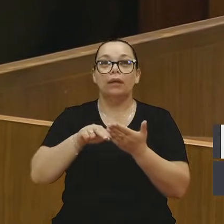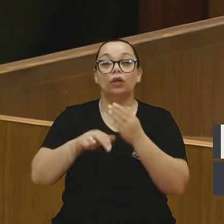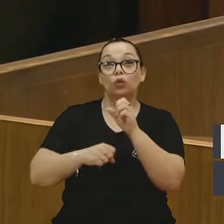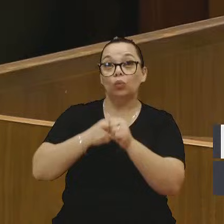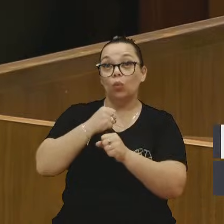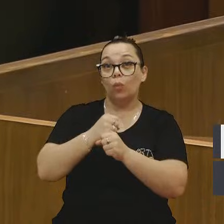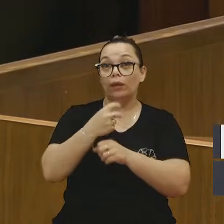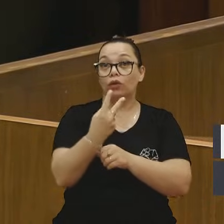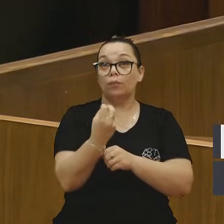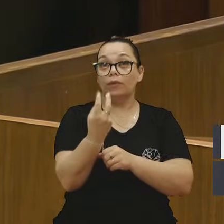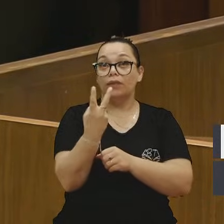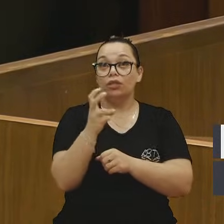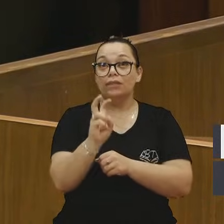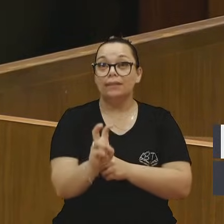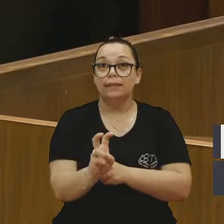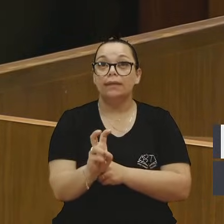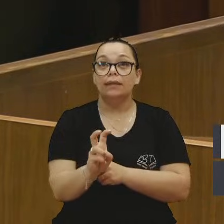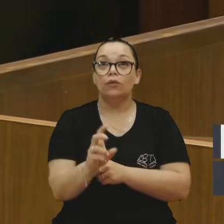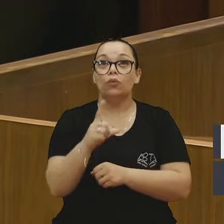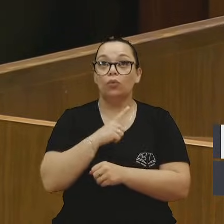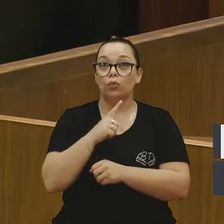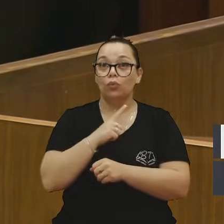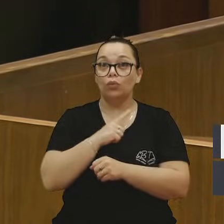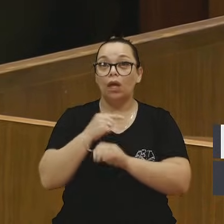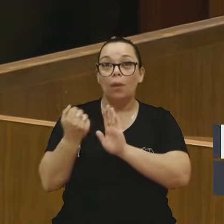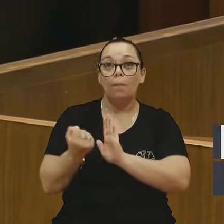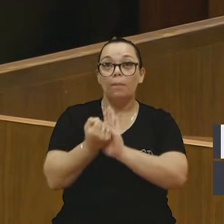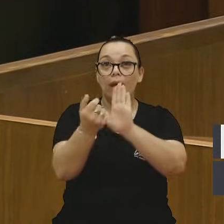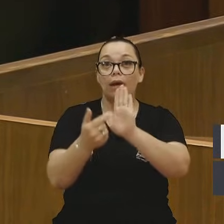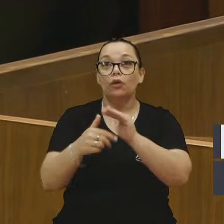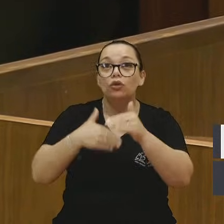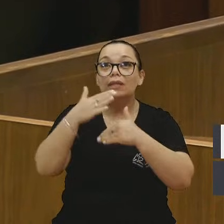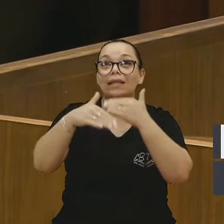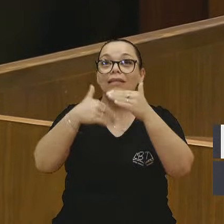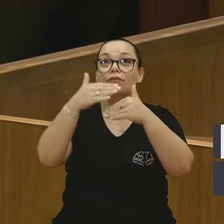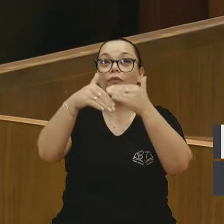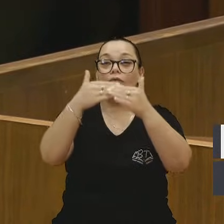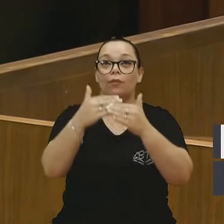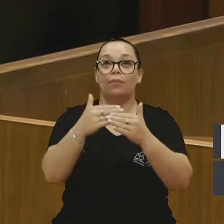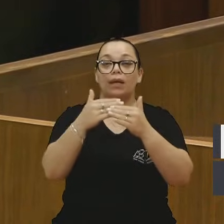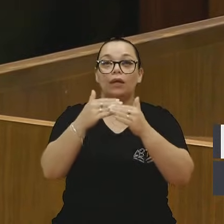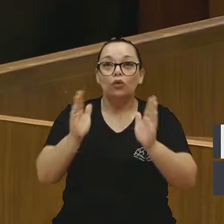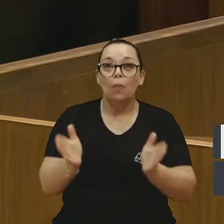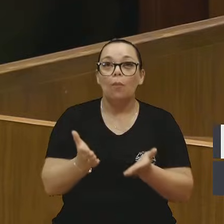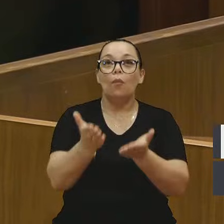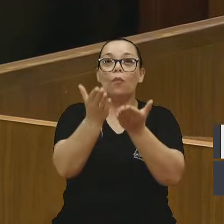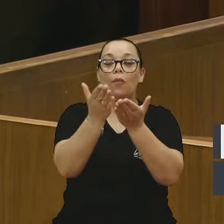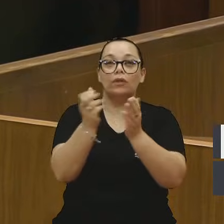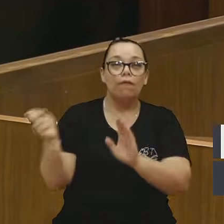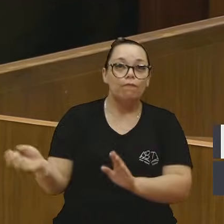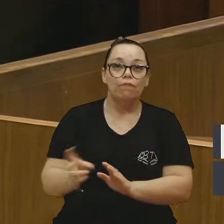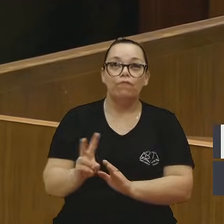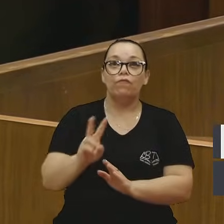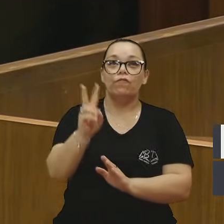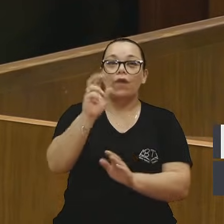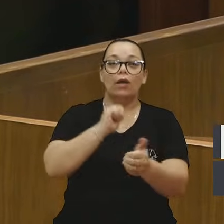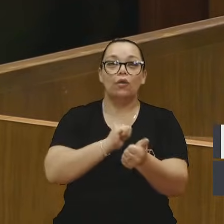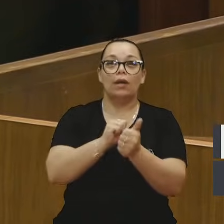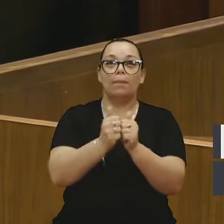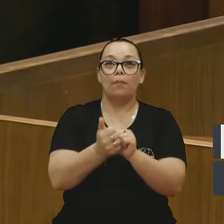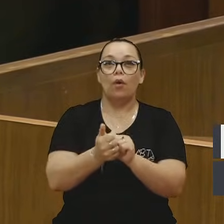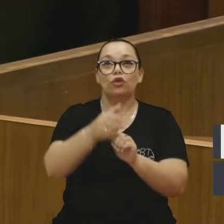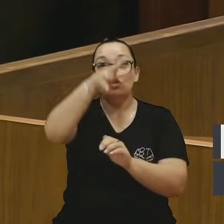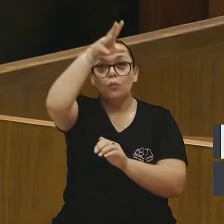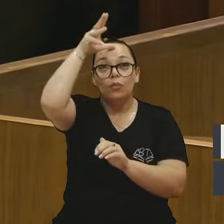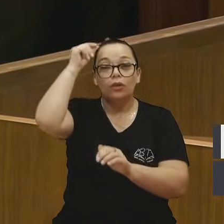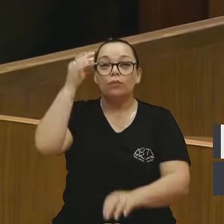de 2025 tenham se destacado no desenvolvimento, promoção e valorização do esporte do município